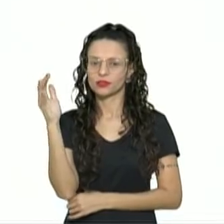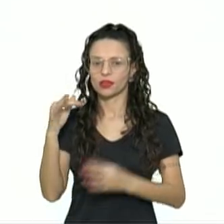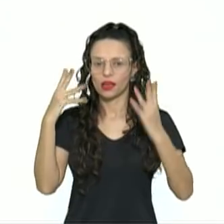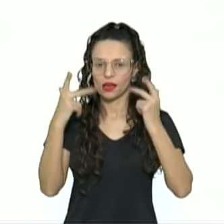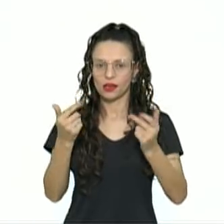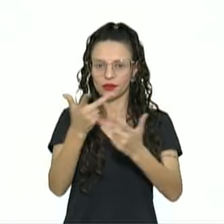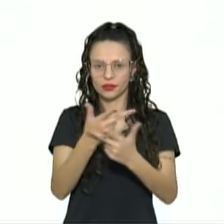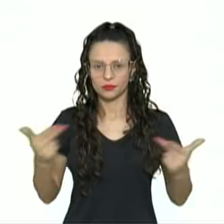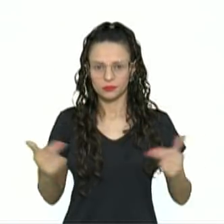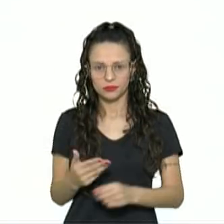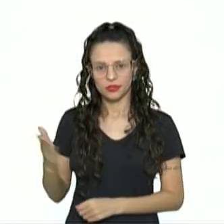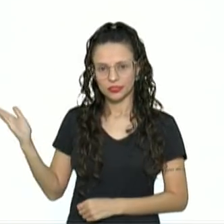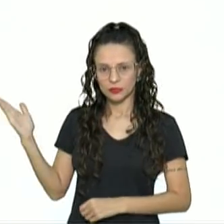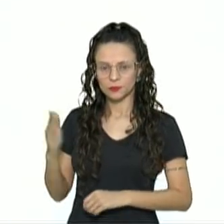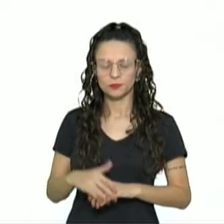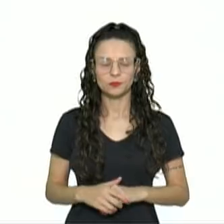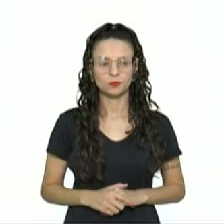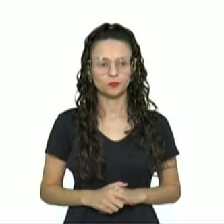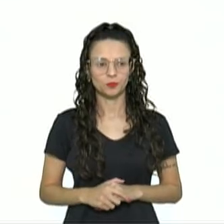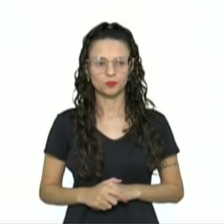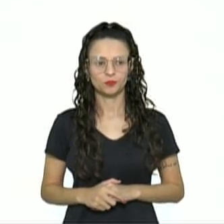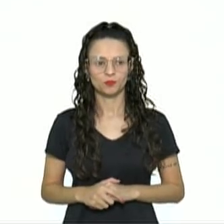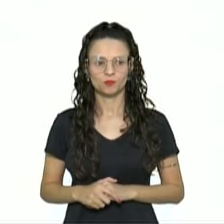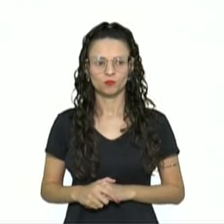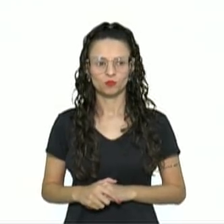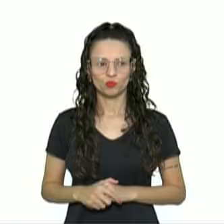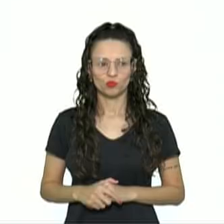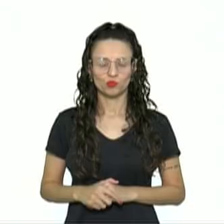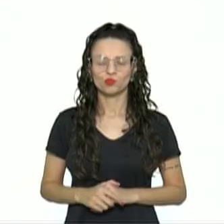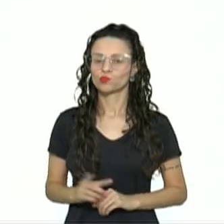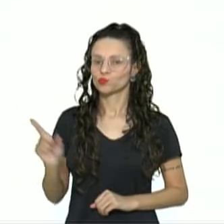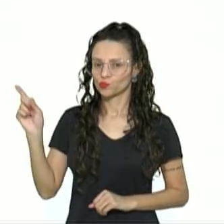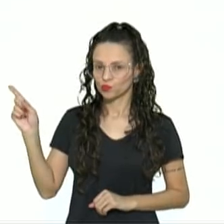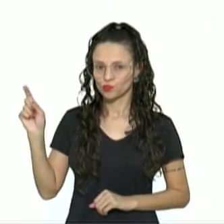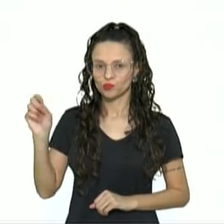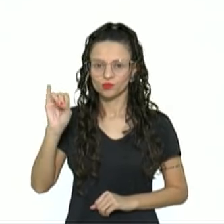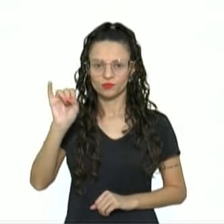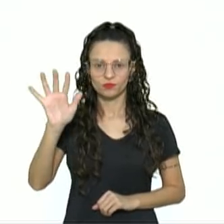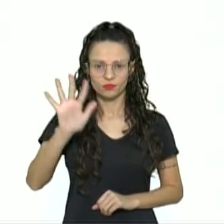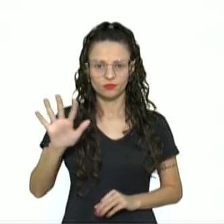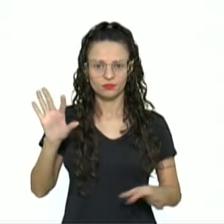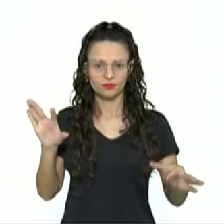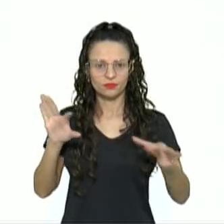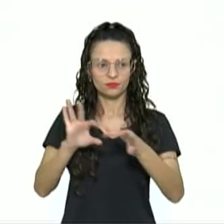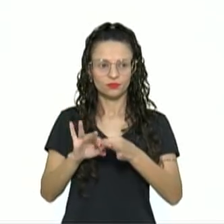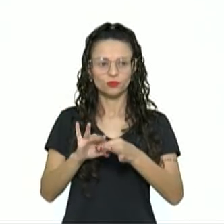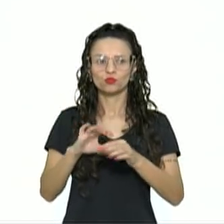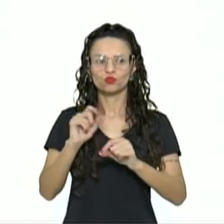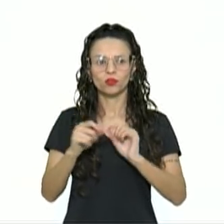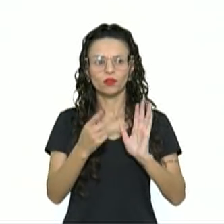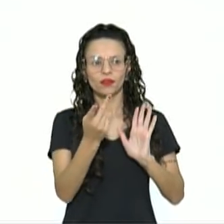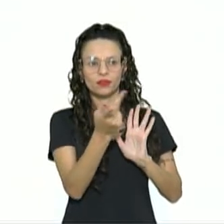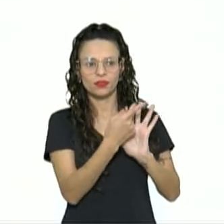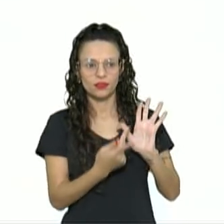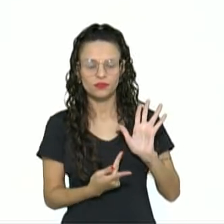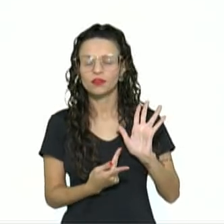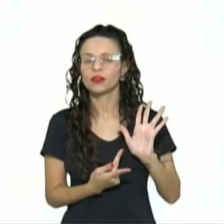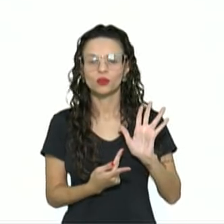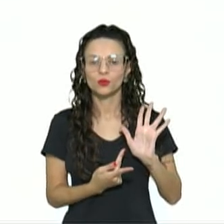aqui representando a cobra coral. Esse aqui, ó, interpretando desenhos, né, tanto